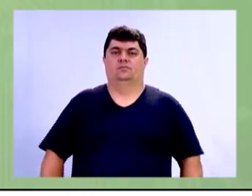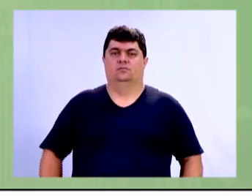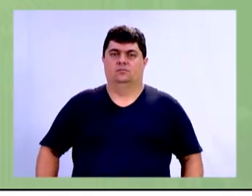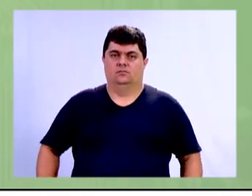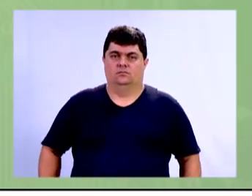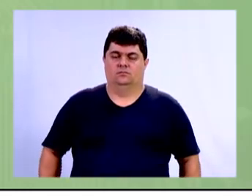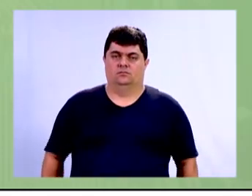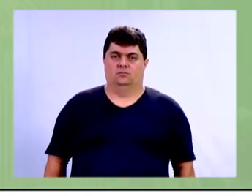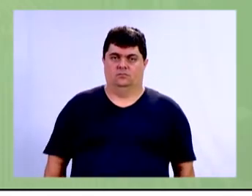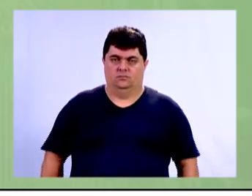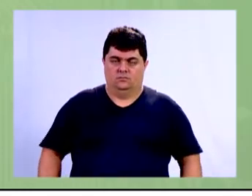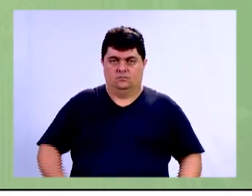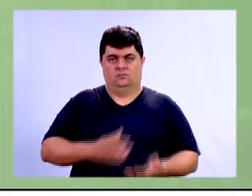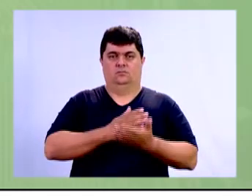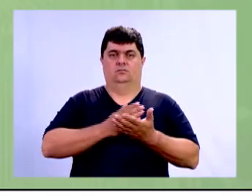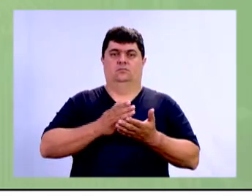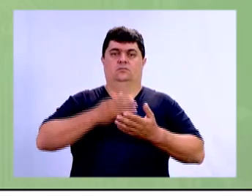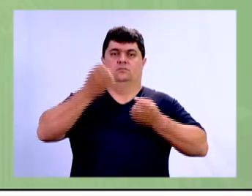a apresentação.